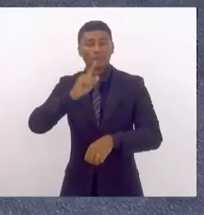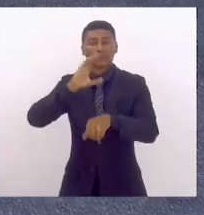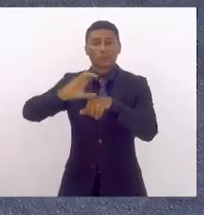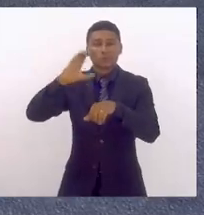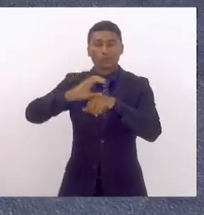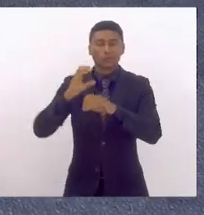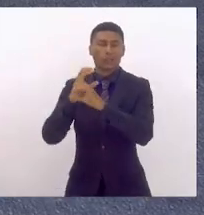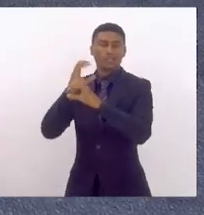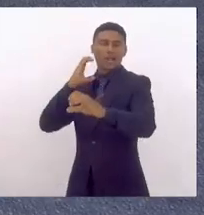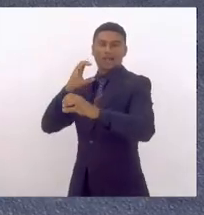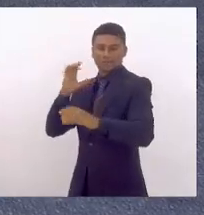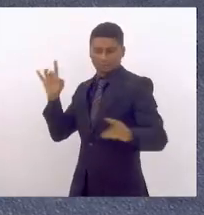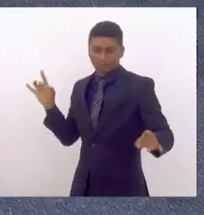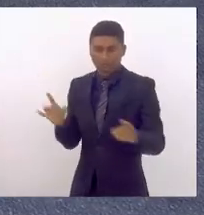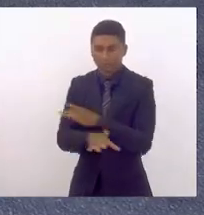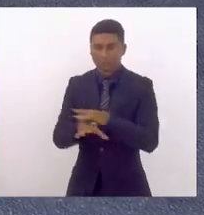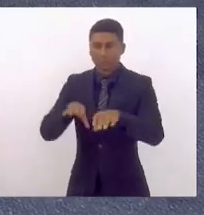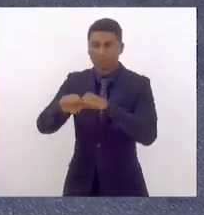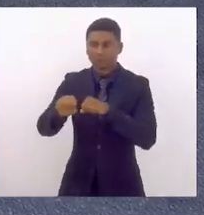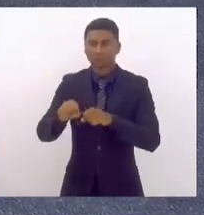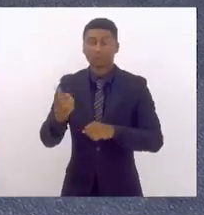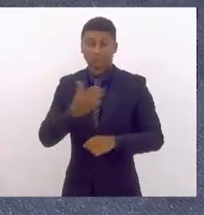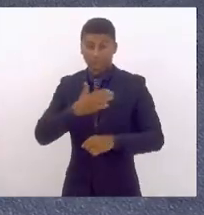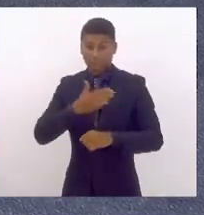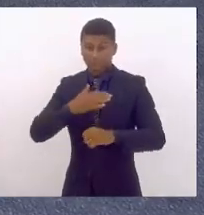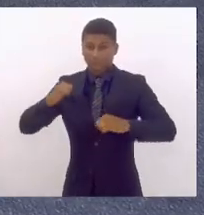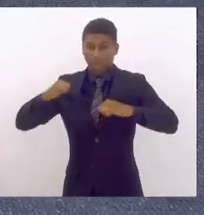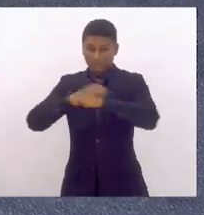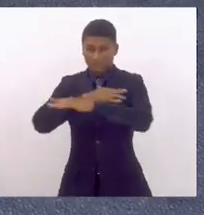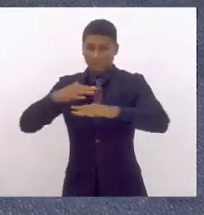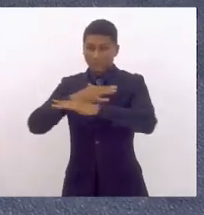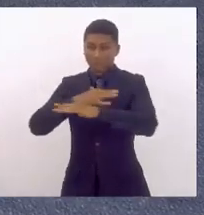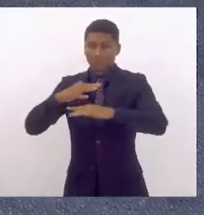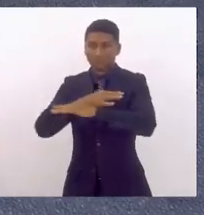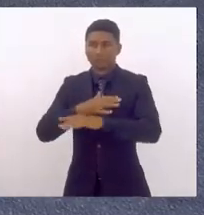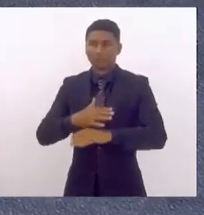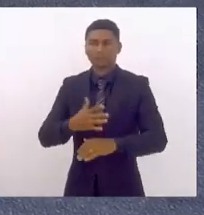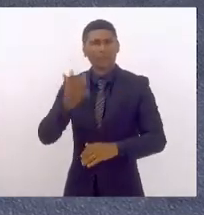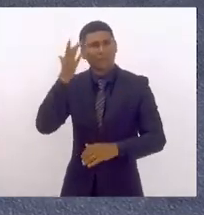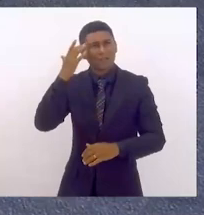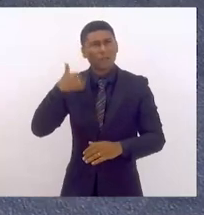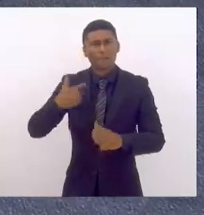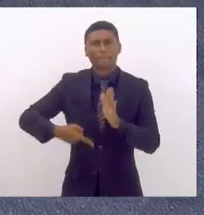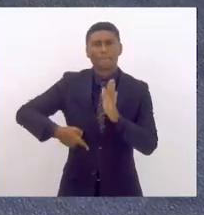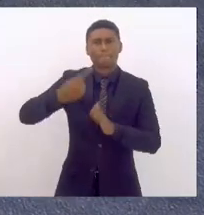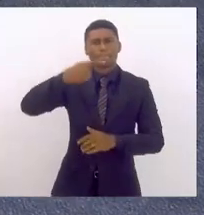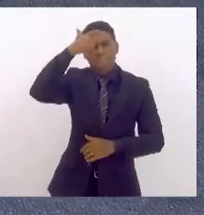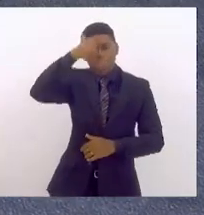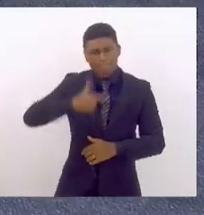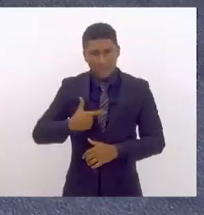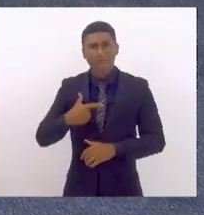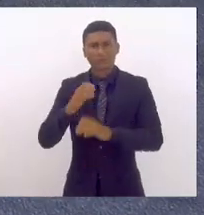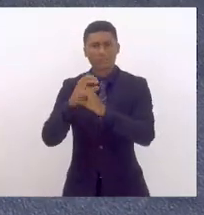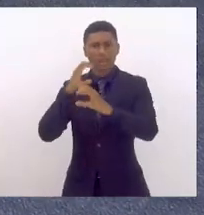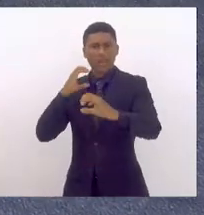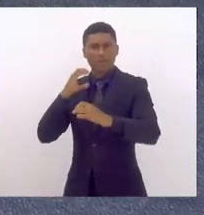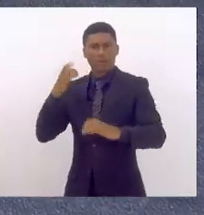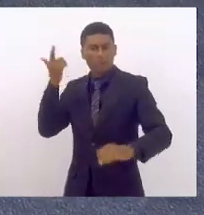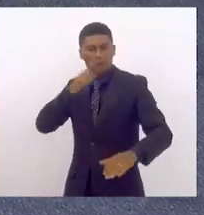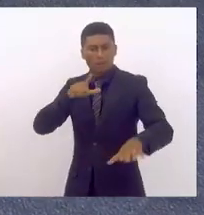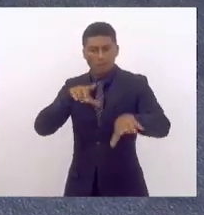engenharia e na minha cidade eu praticamente o primeiro Engenheiro se formar na cidade